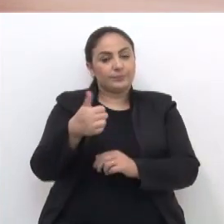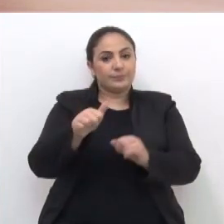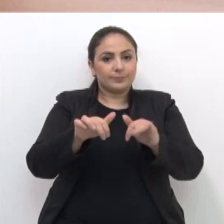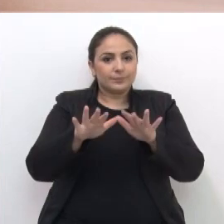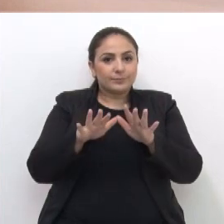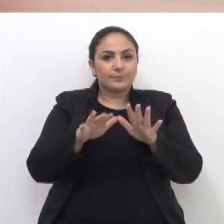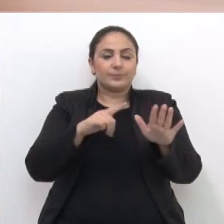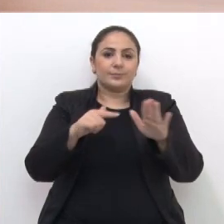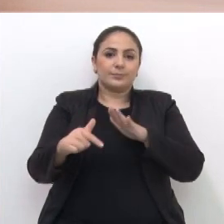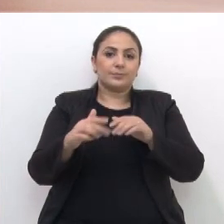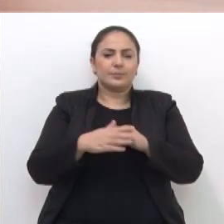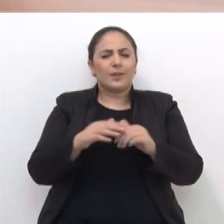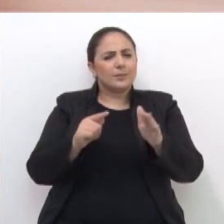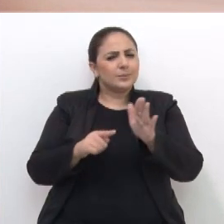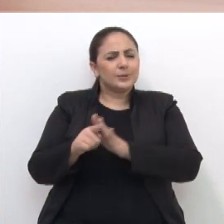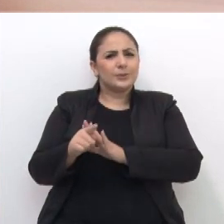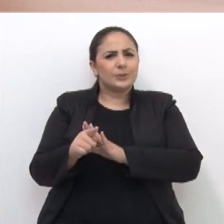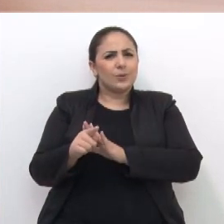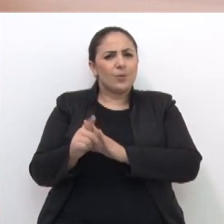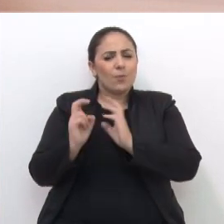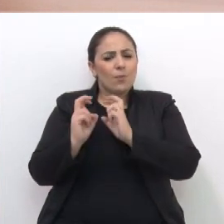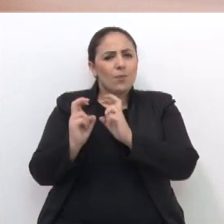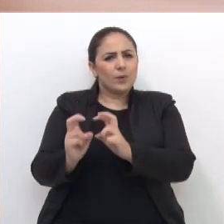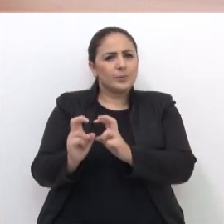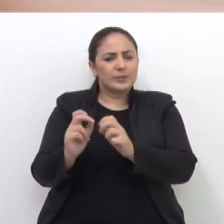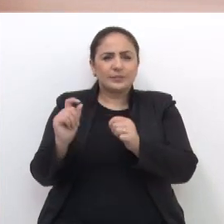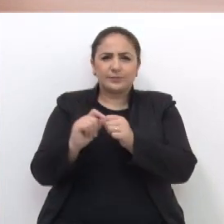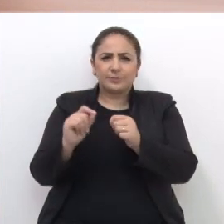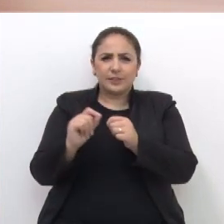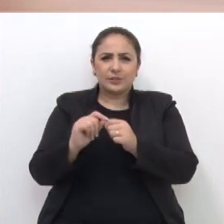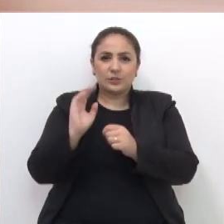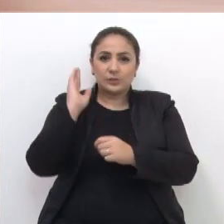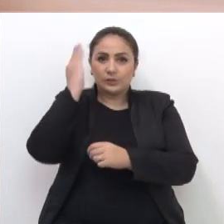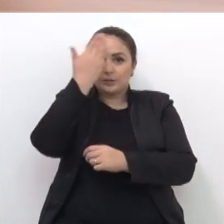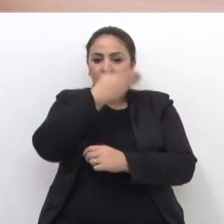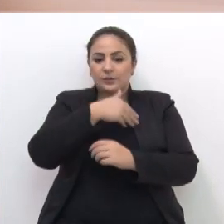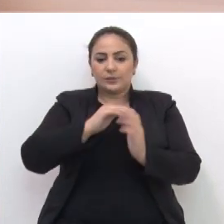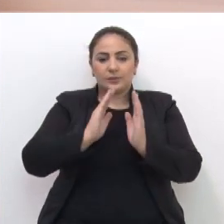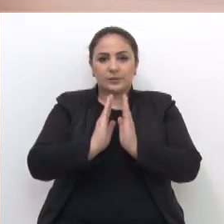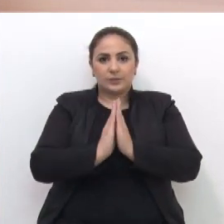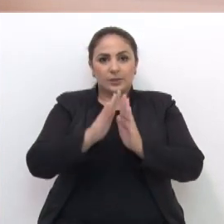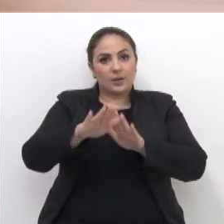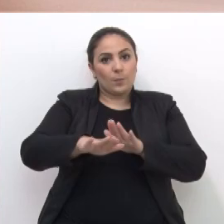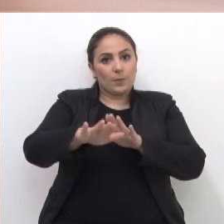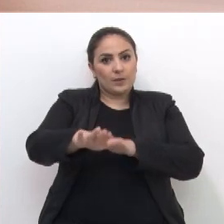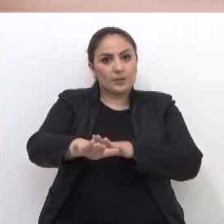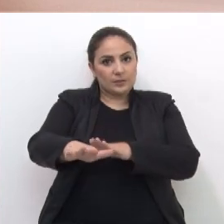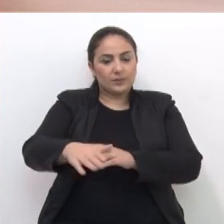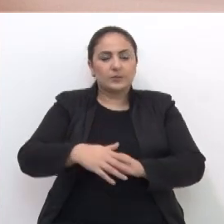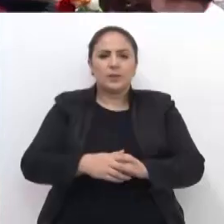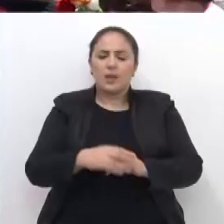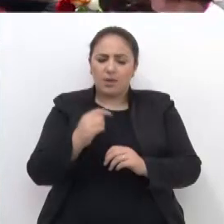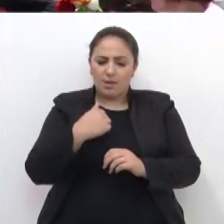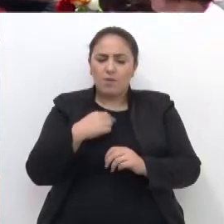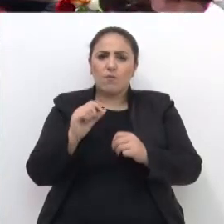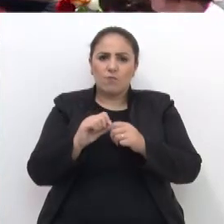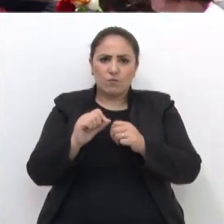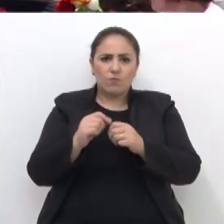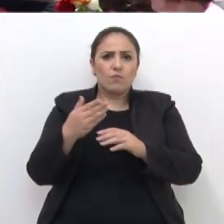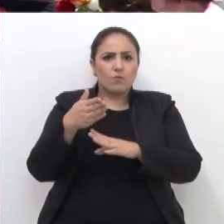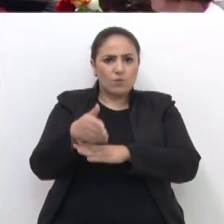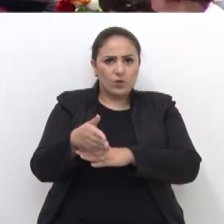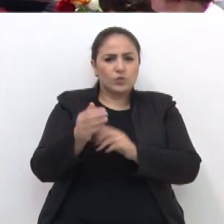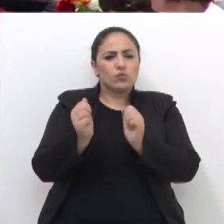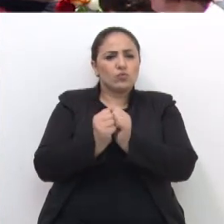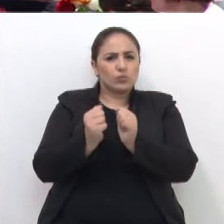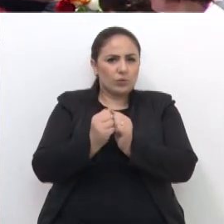Ele questionou o transporte coletivo de passageiros realizado durante a Romaria de Nossa Senhora Aparecida. Fiz o trajeto